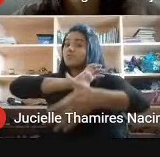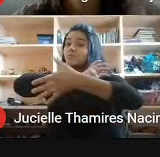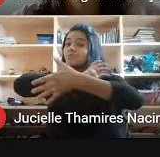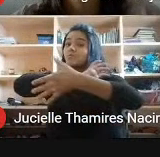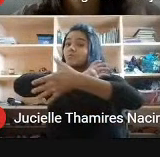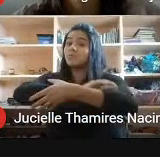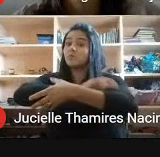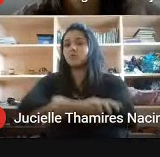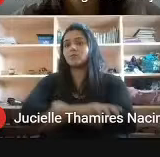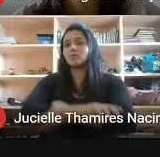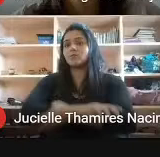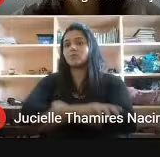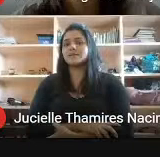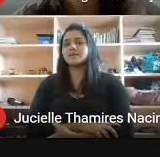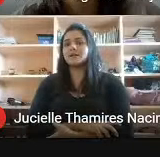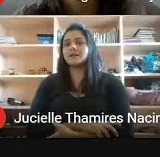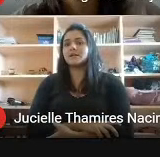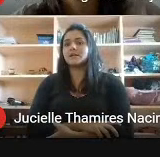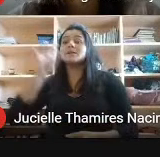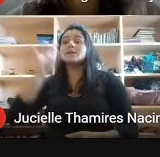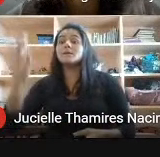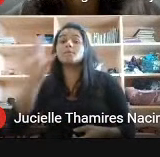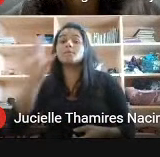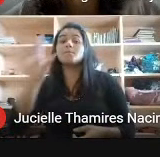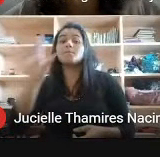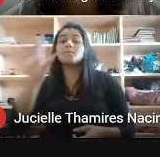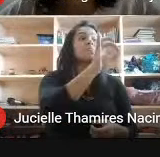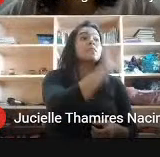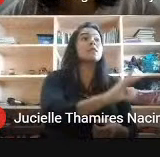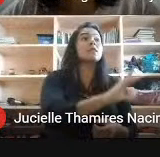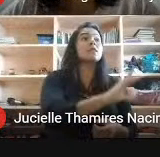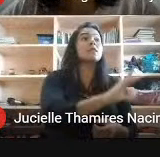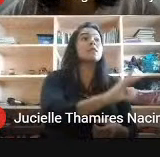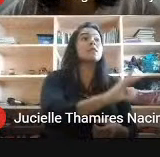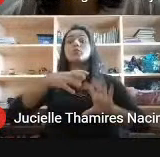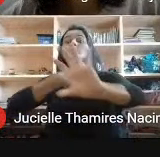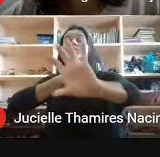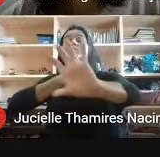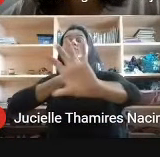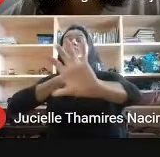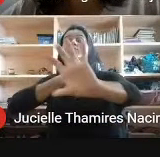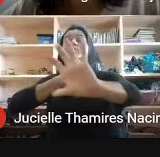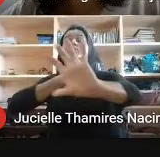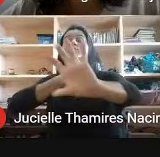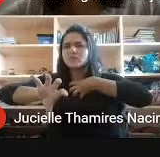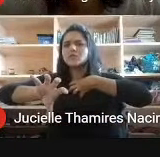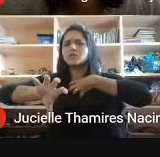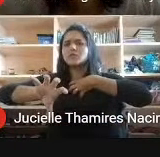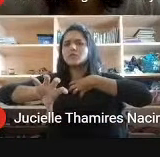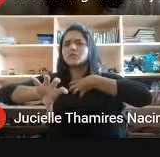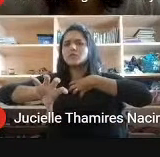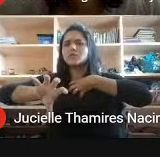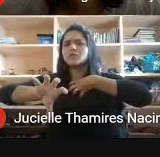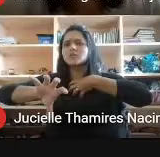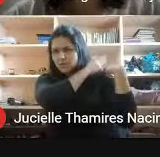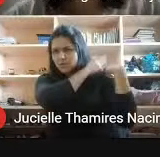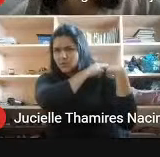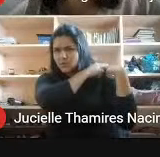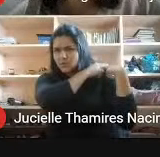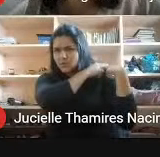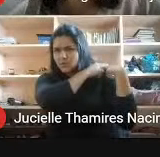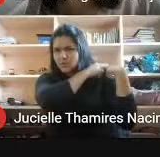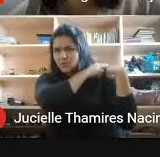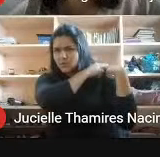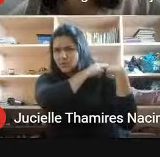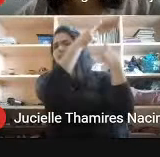sua responsabilidade, mas cada um querendo ajudar o outro, porque os problemas são grandes, né? E pegando aí as palavras de Joana, que eu achei